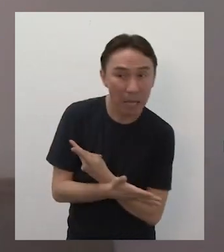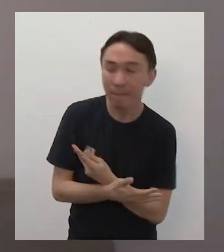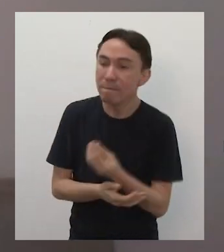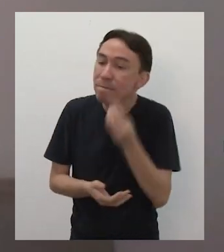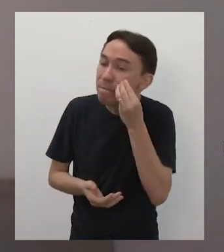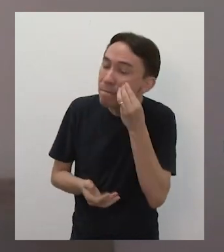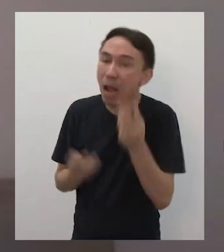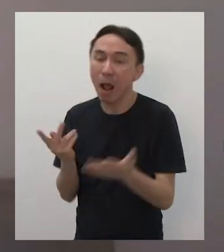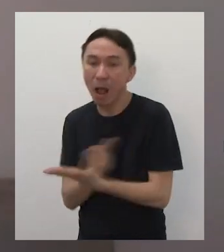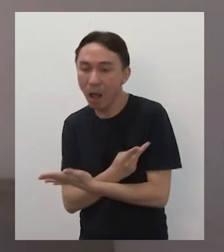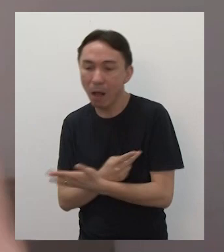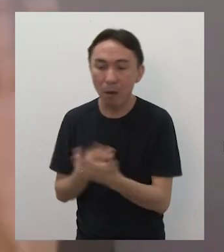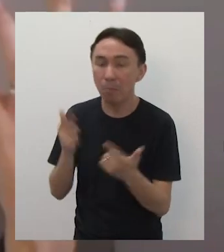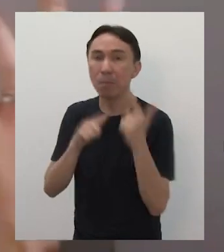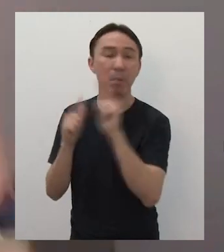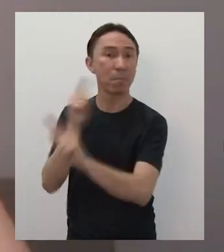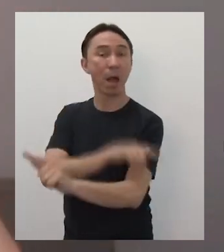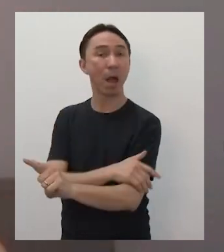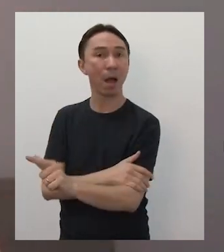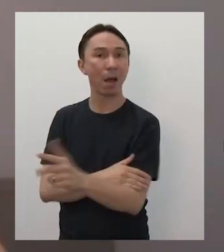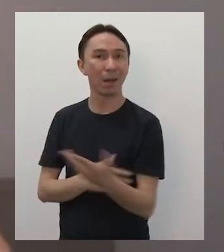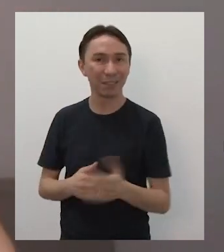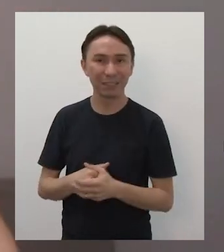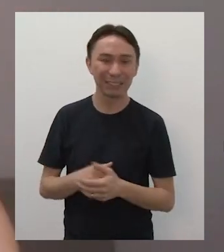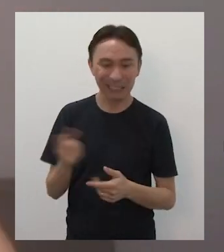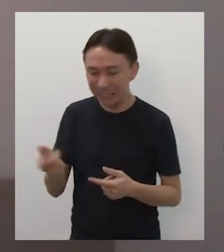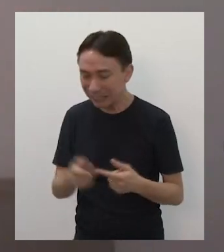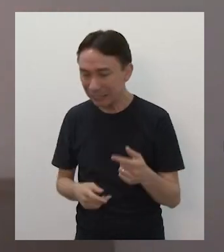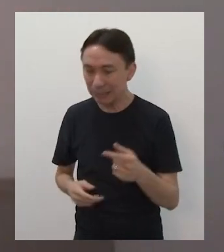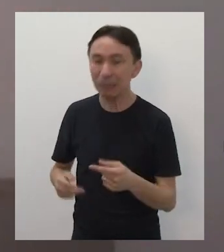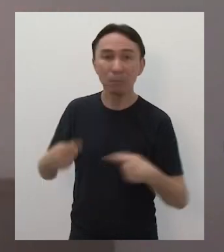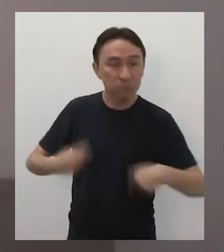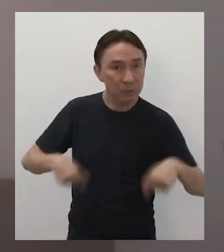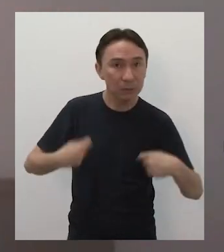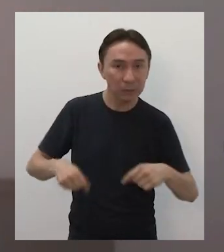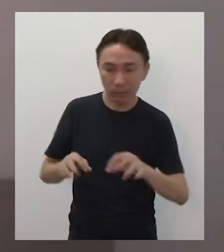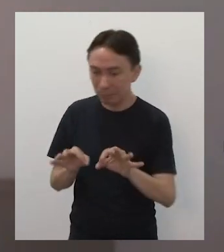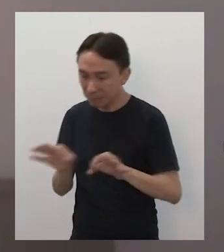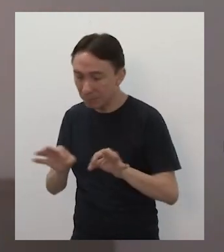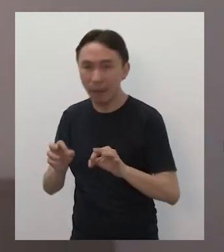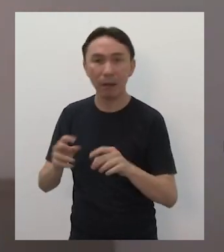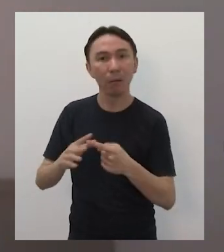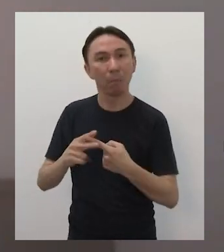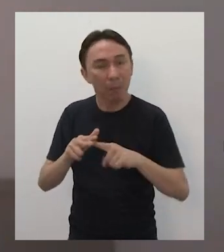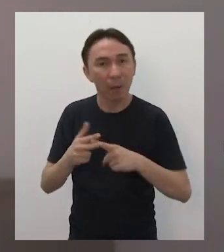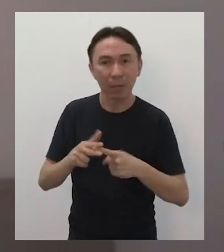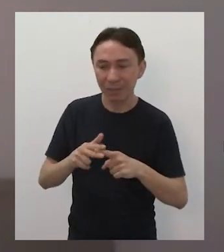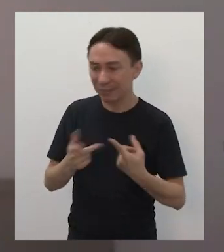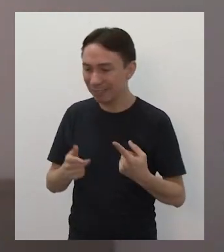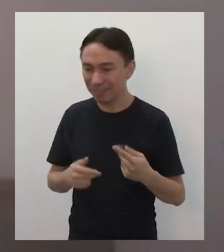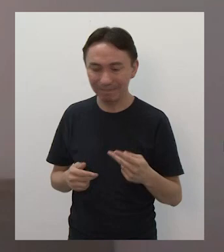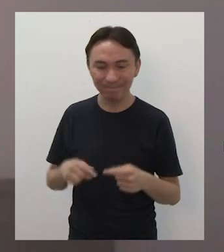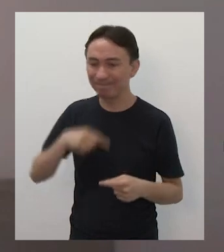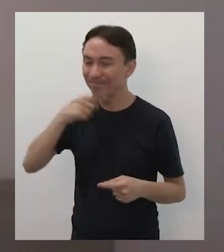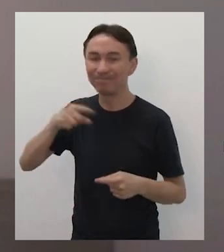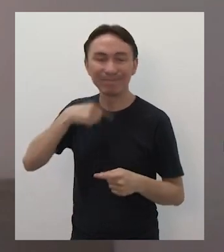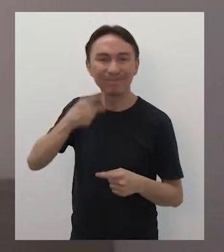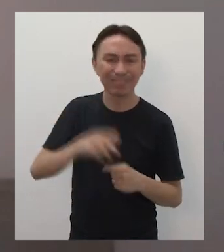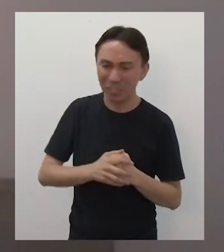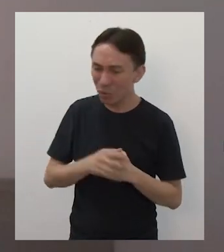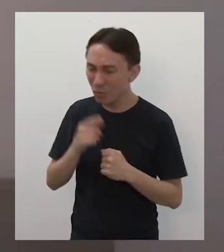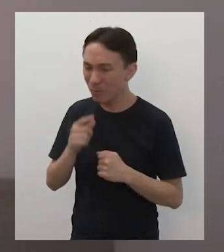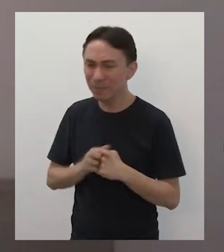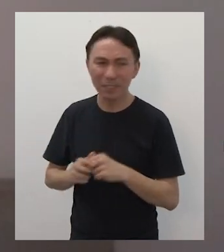quando necessários. Então, de que forma que eu posso ajustar isso? Se isso não deu certo, por que caminho